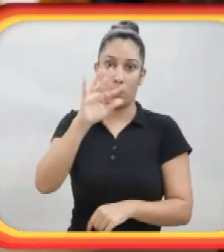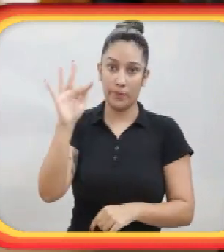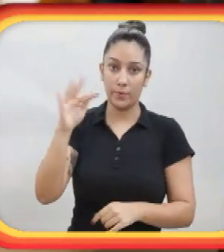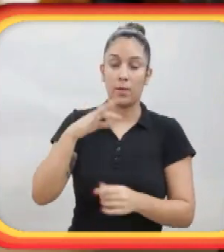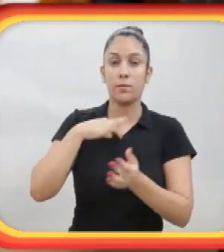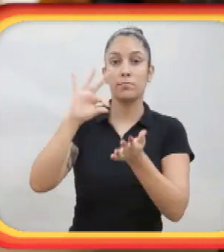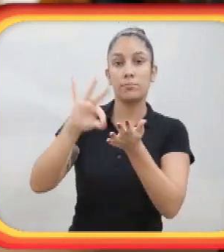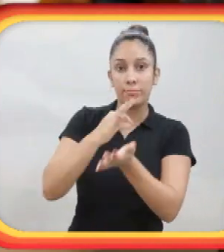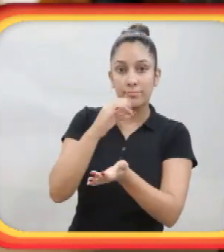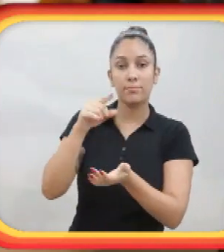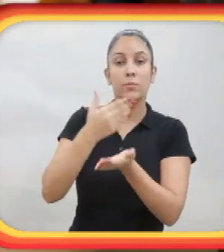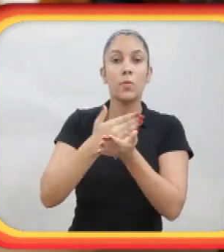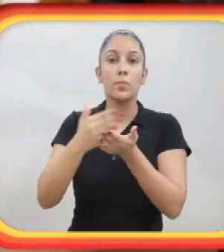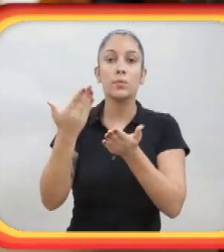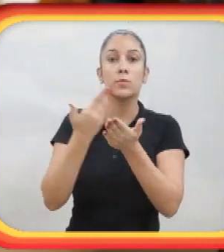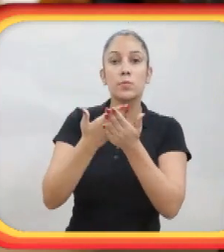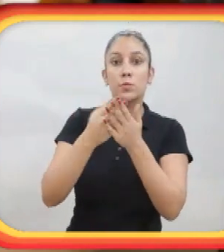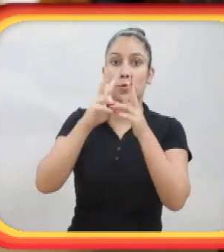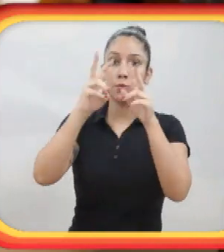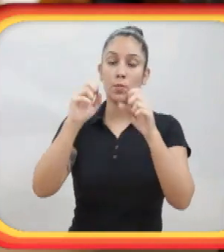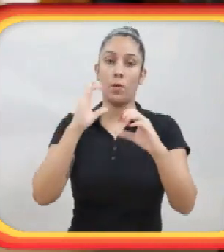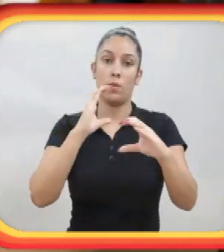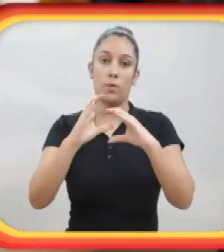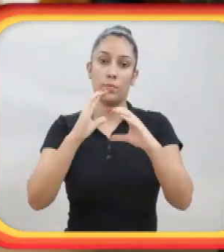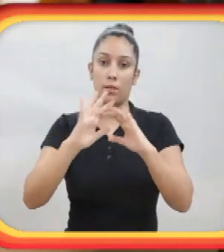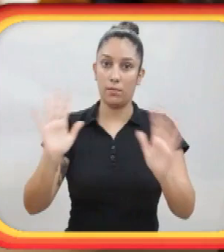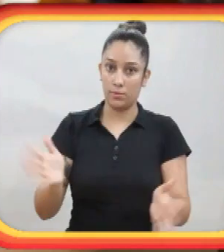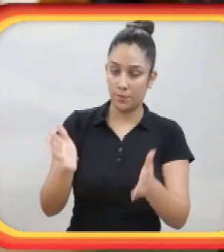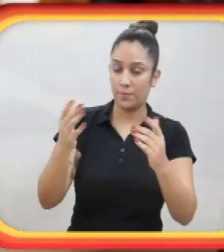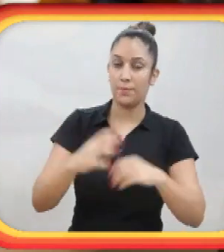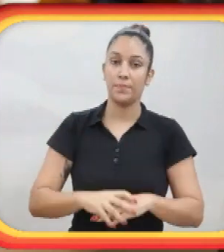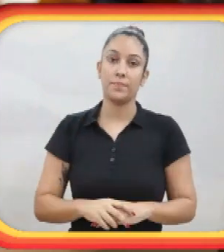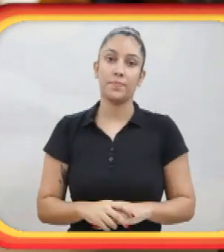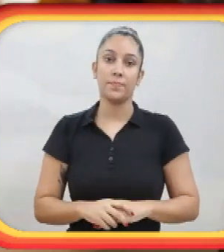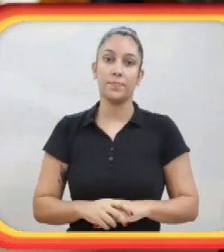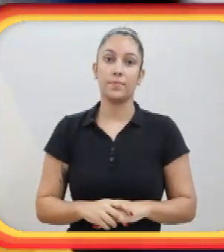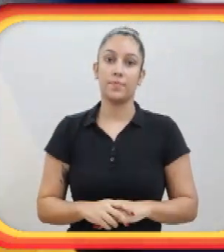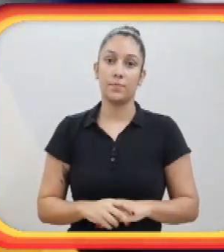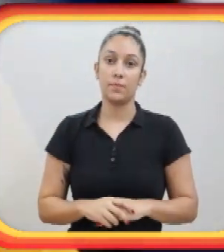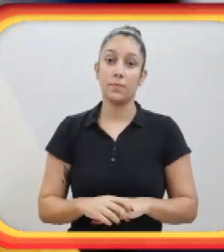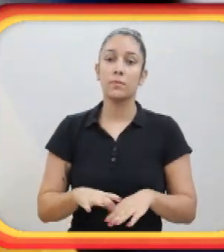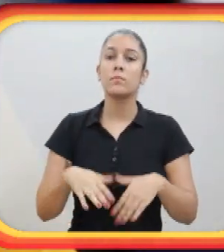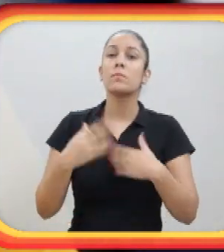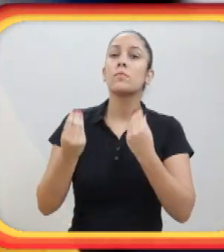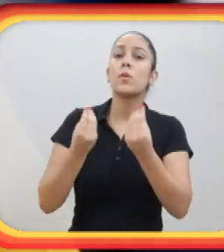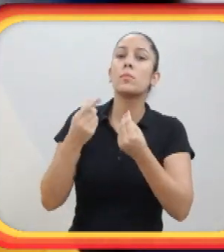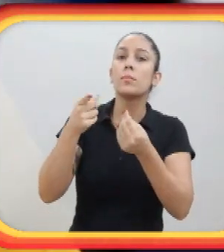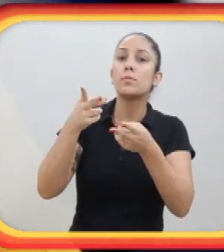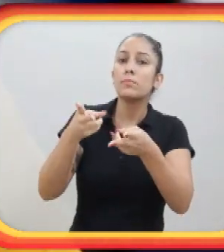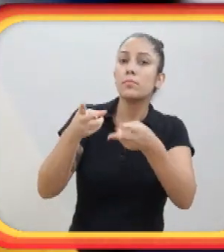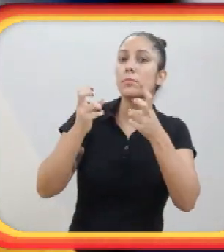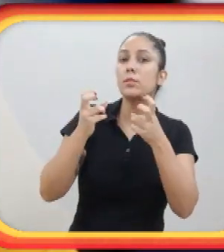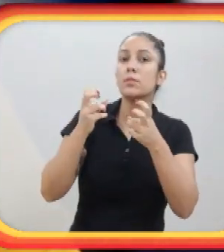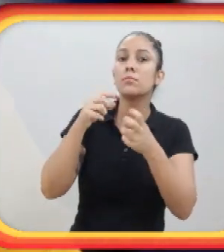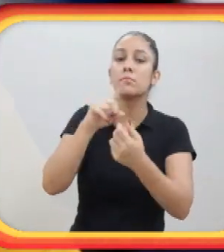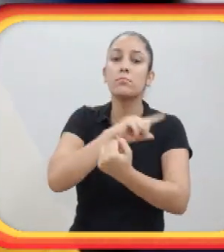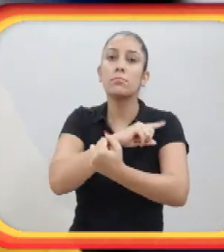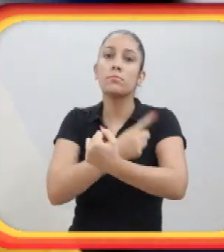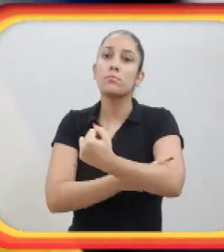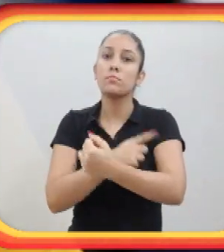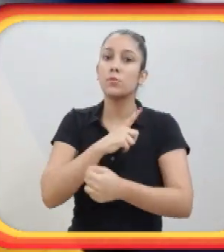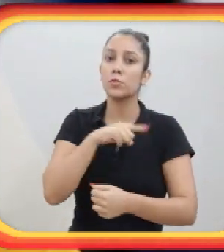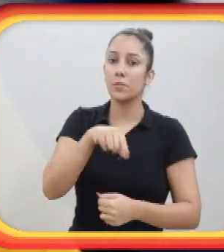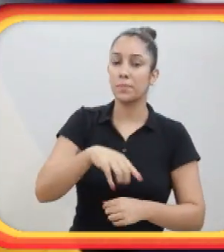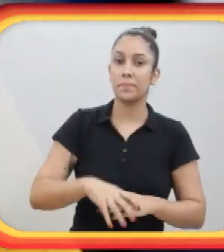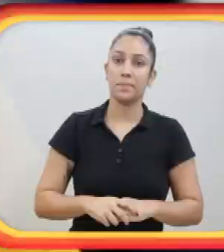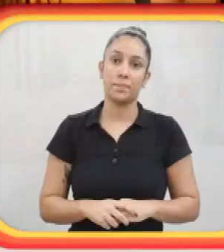o mestrado lá da UF, me inscrevi e comecei a estudar sobre a comunicação alternativa. Como é que você percebeu que ela tinha